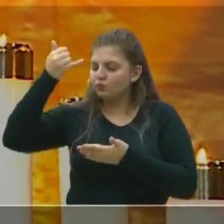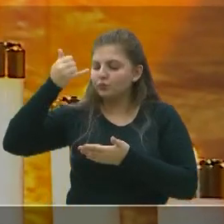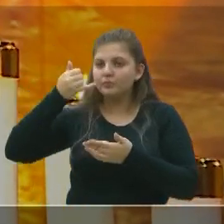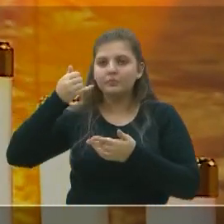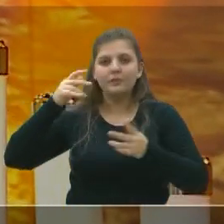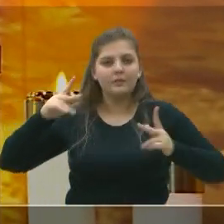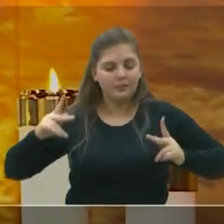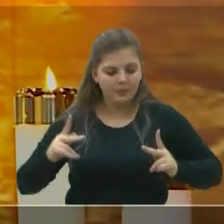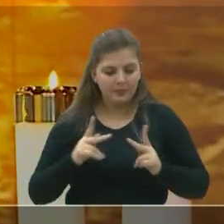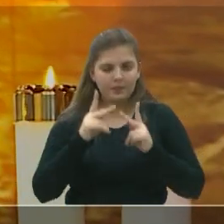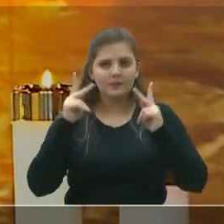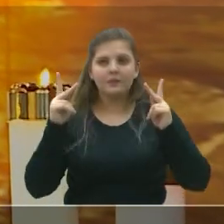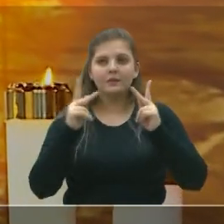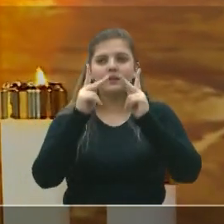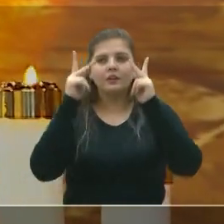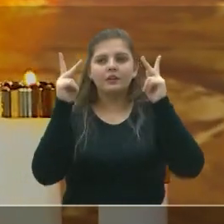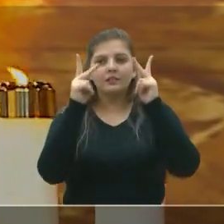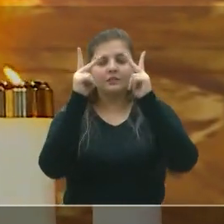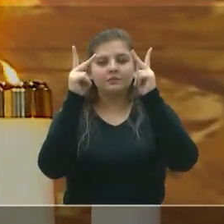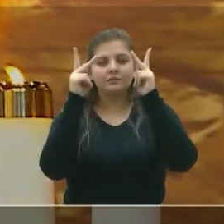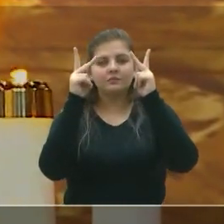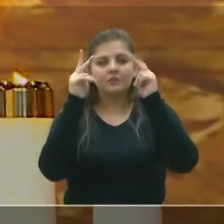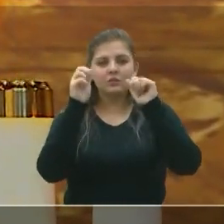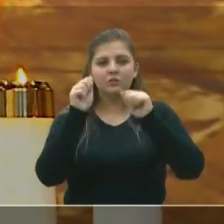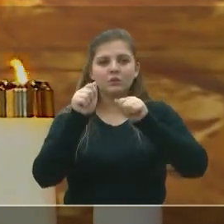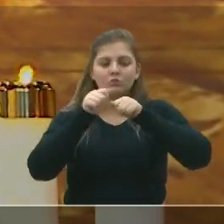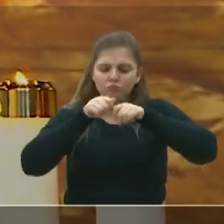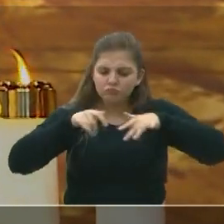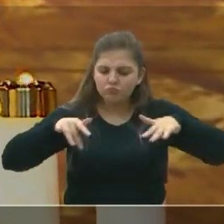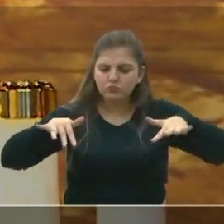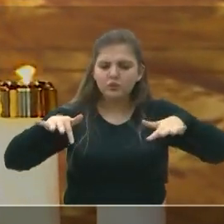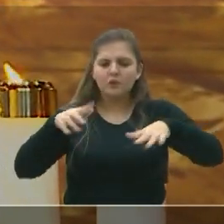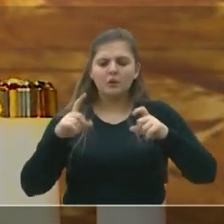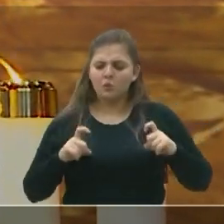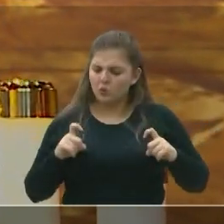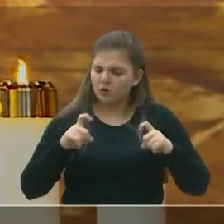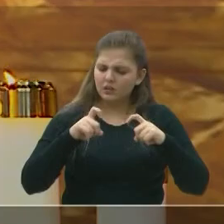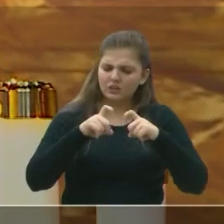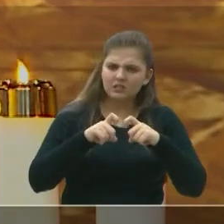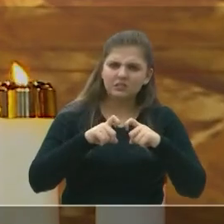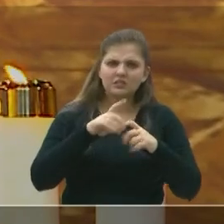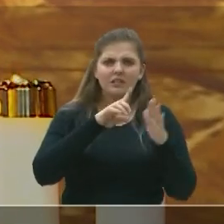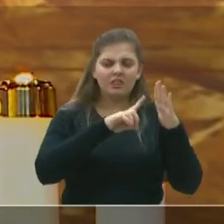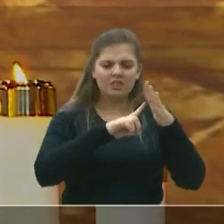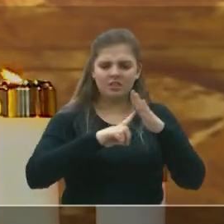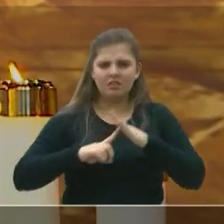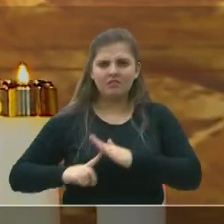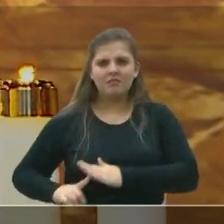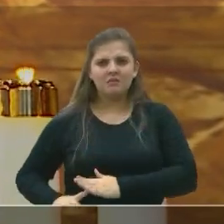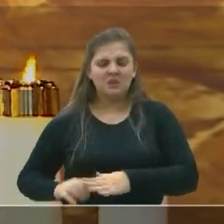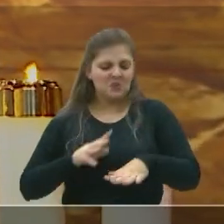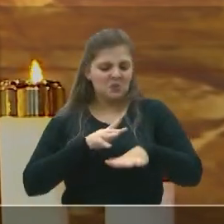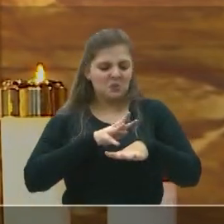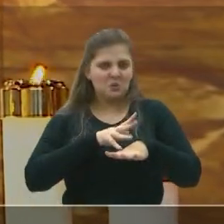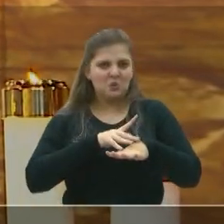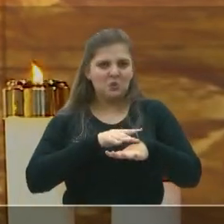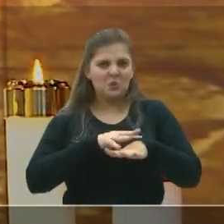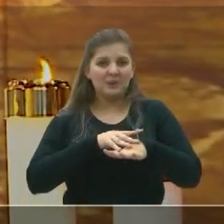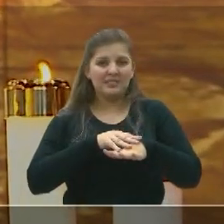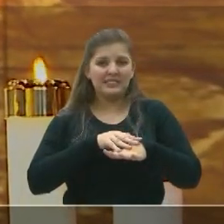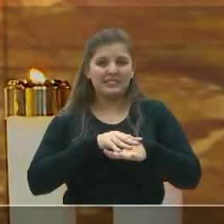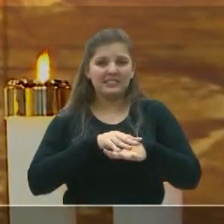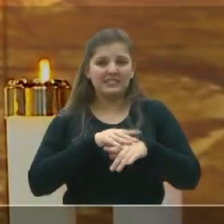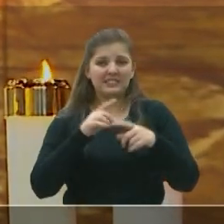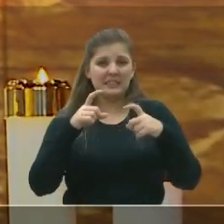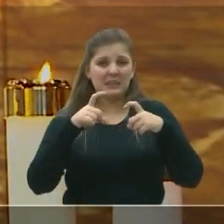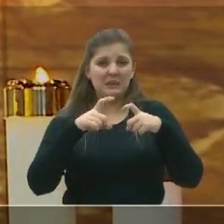a vitória, dando vitória sobre o câncer, sobre a depressão e doenças desenganadas